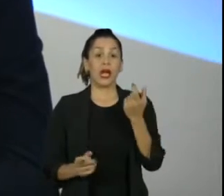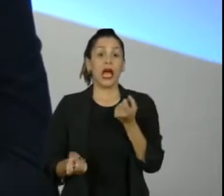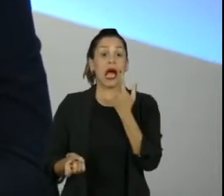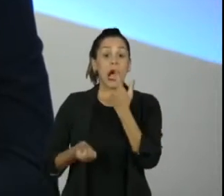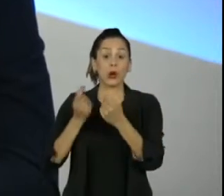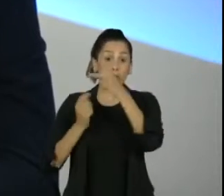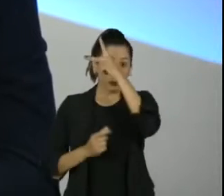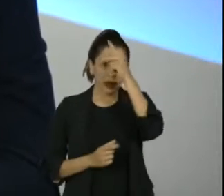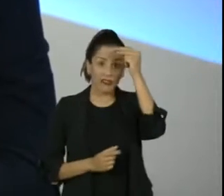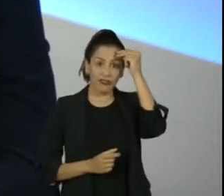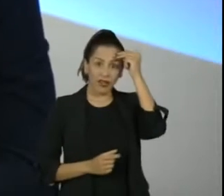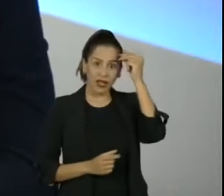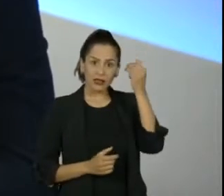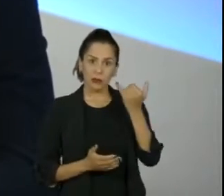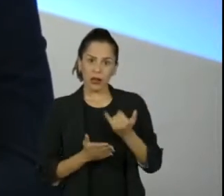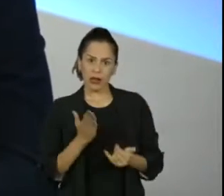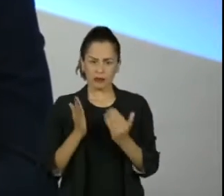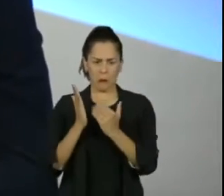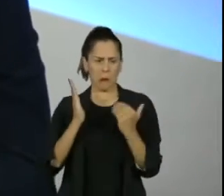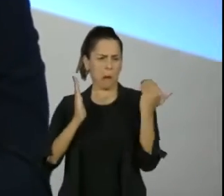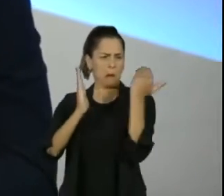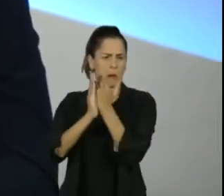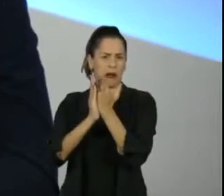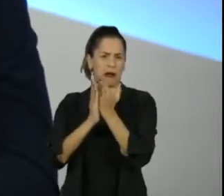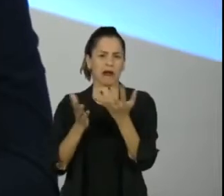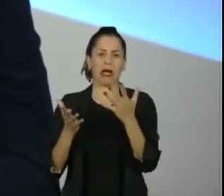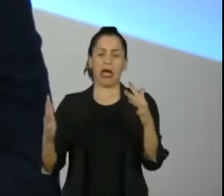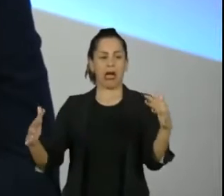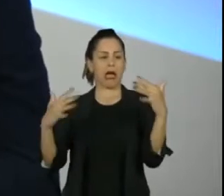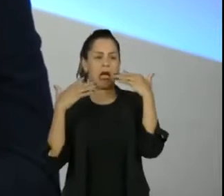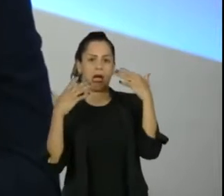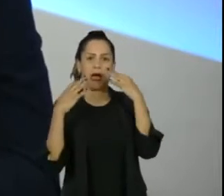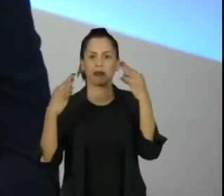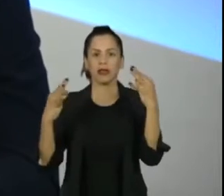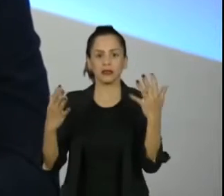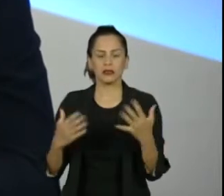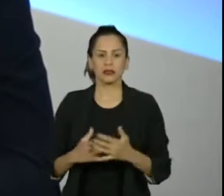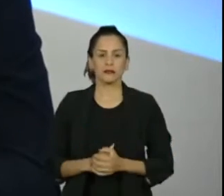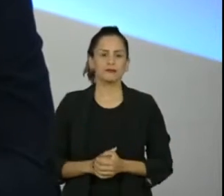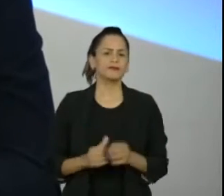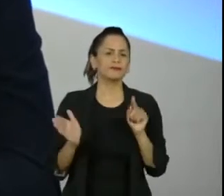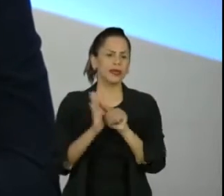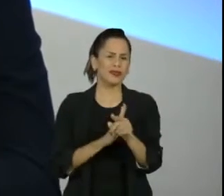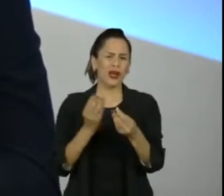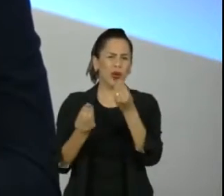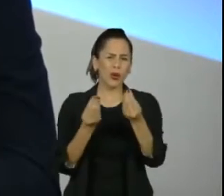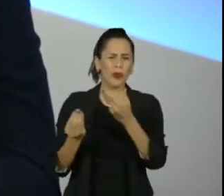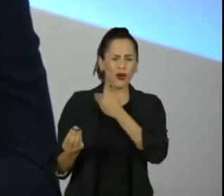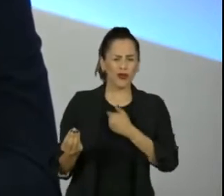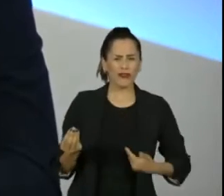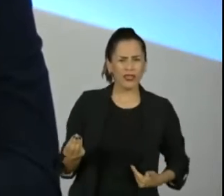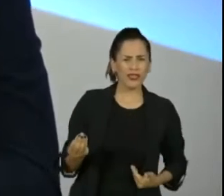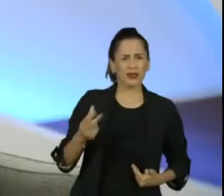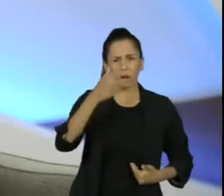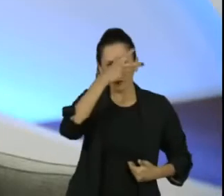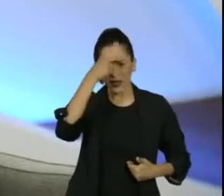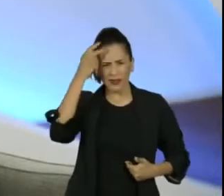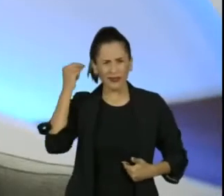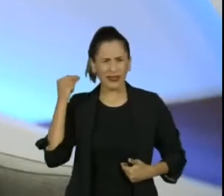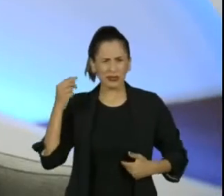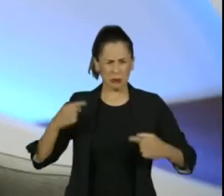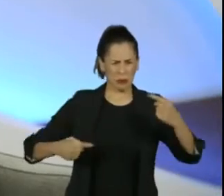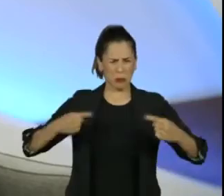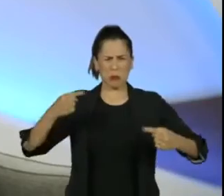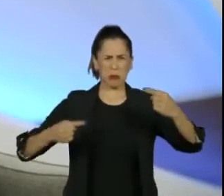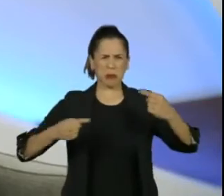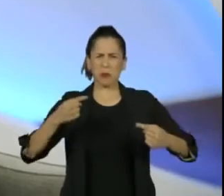Queria que o senhor explicasse para a gente como que a relação entre o senhor e o governador se deteriorou tanto e chegou a esse ponto. Porque